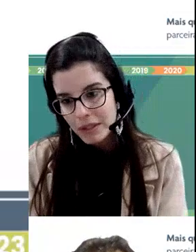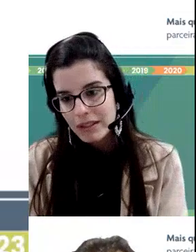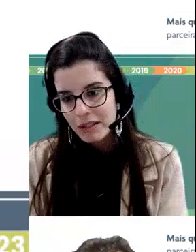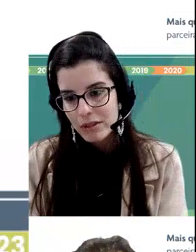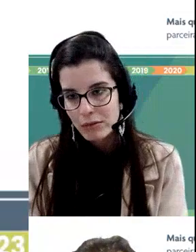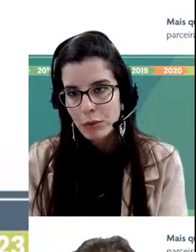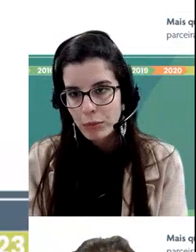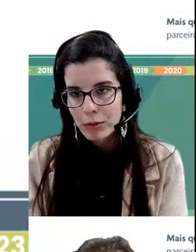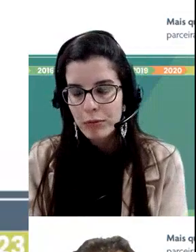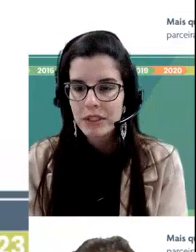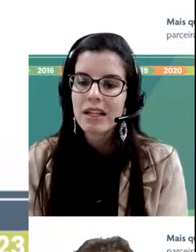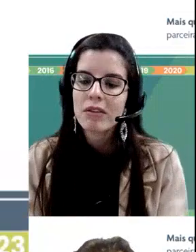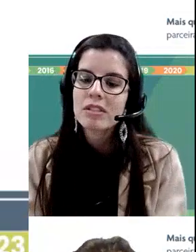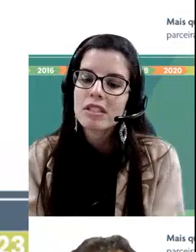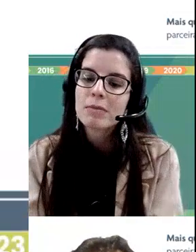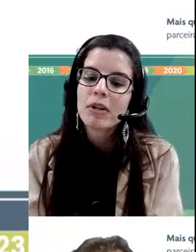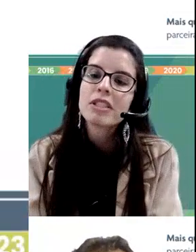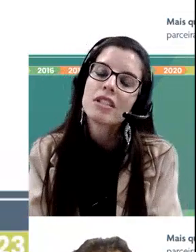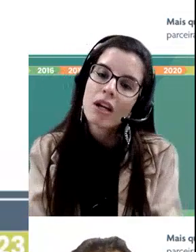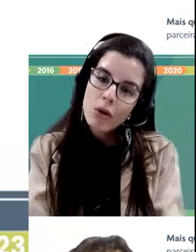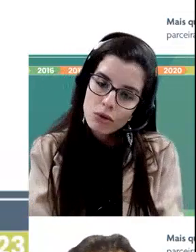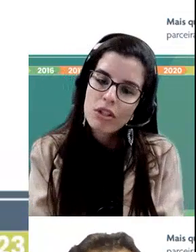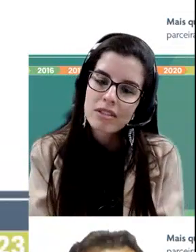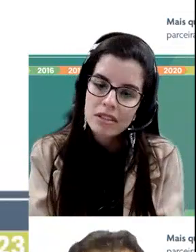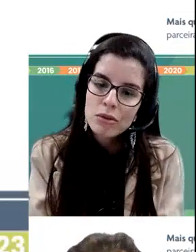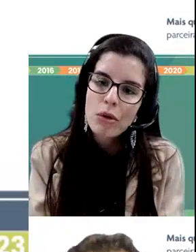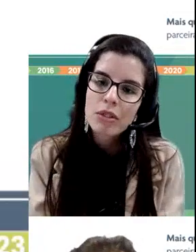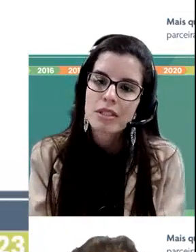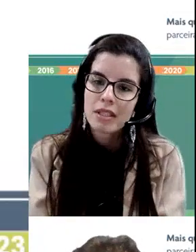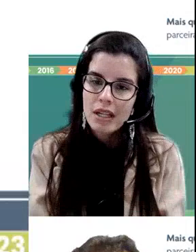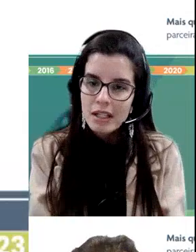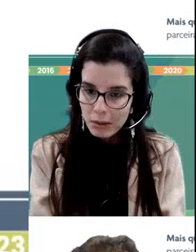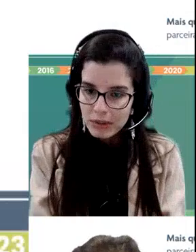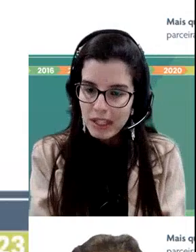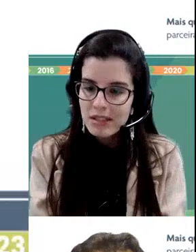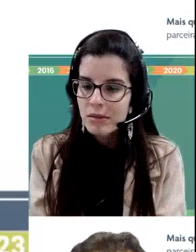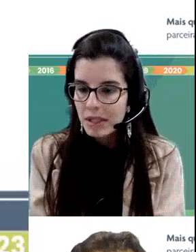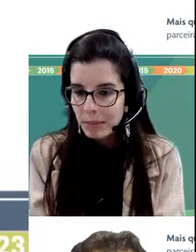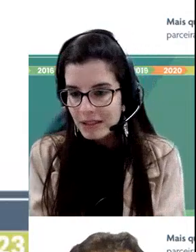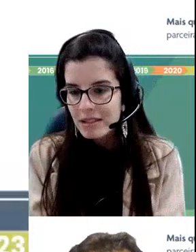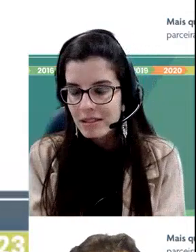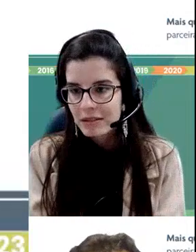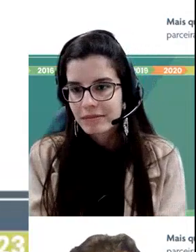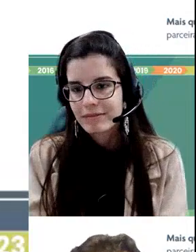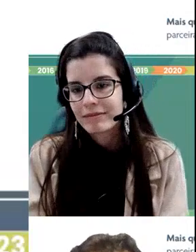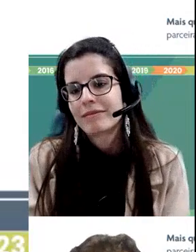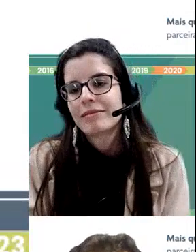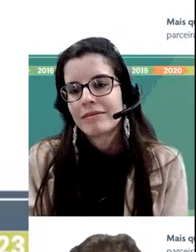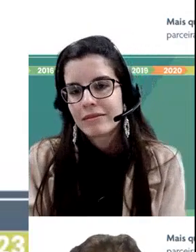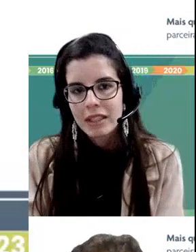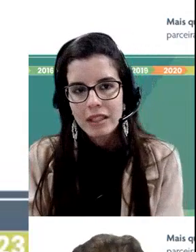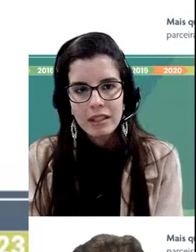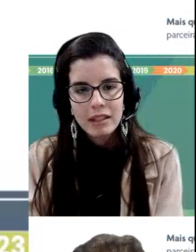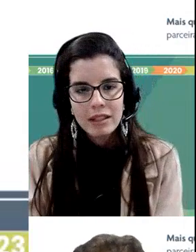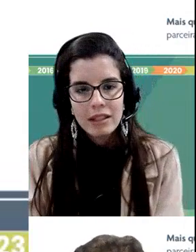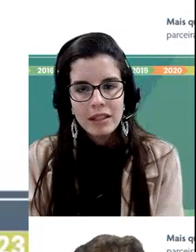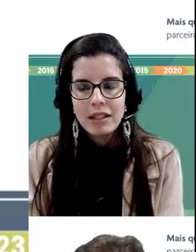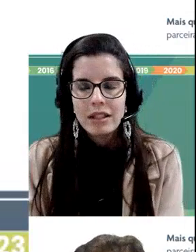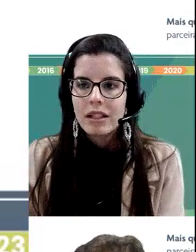Previdência Complementar do Servidor Público Federal, vocês podem tirar com os nossos assessores, que é o Thalisson e a Patrícia.